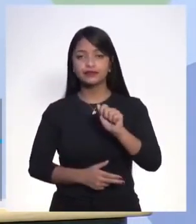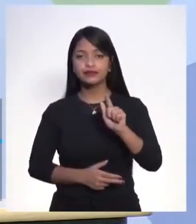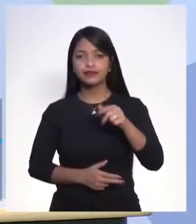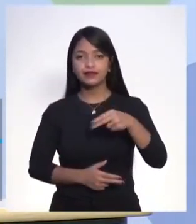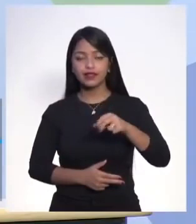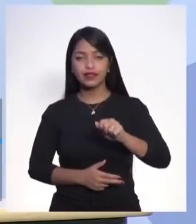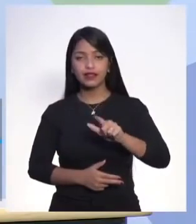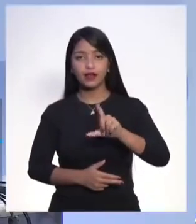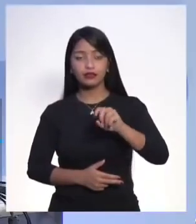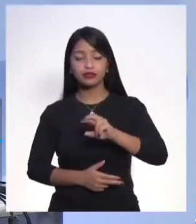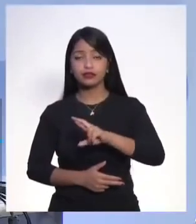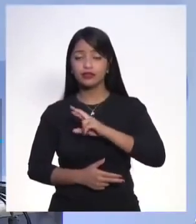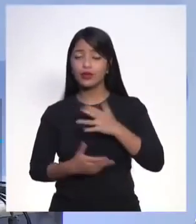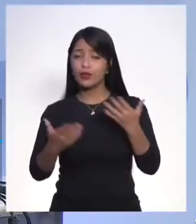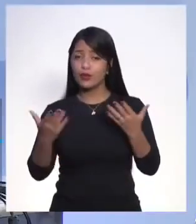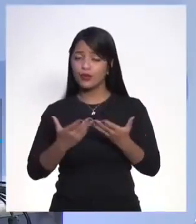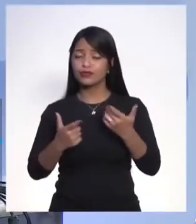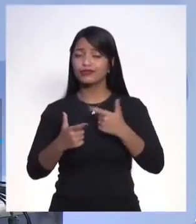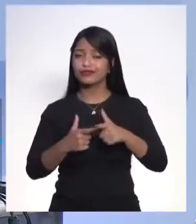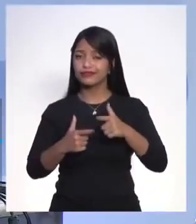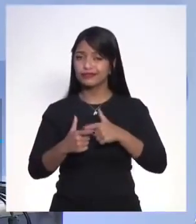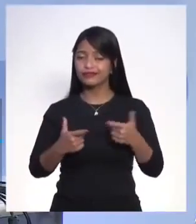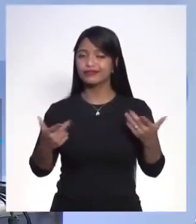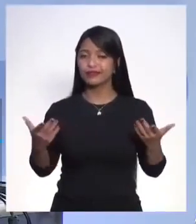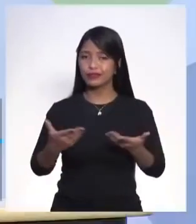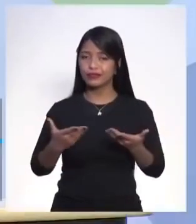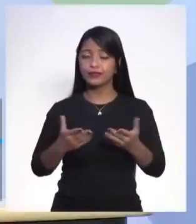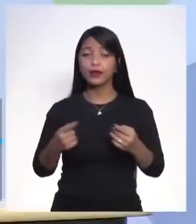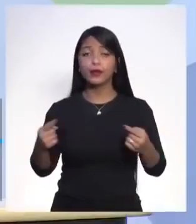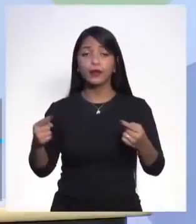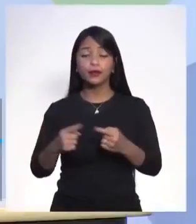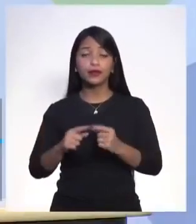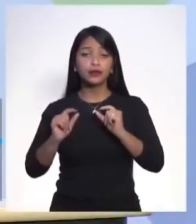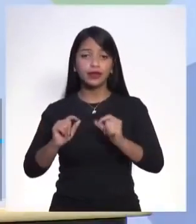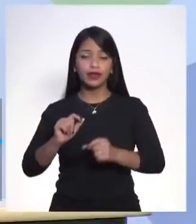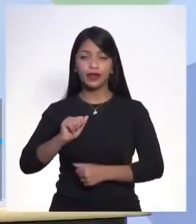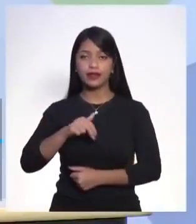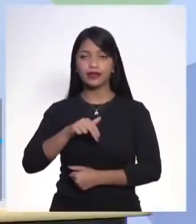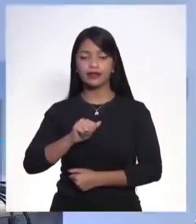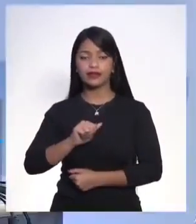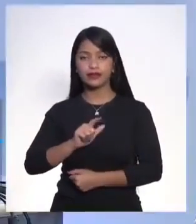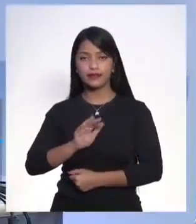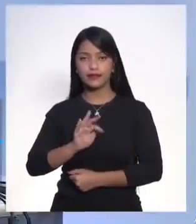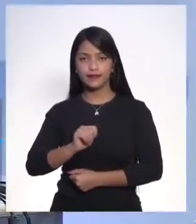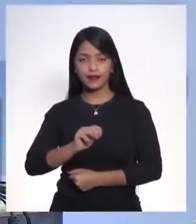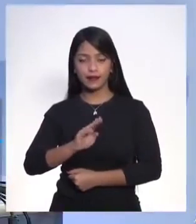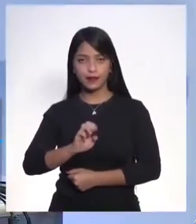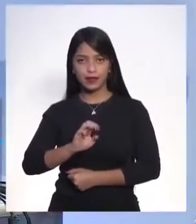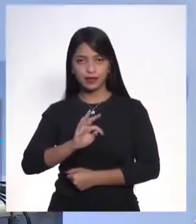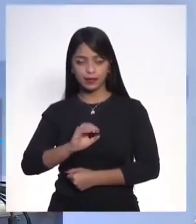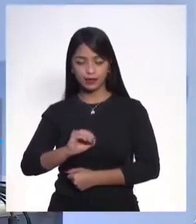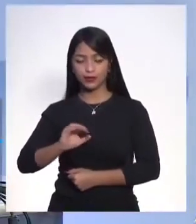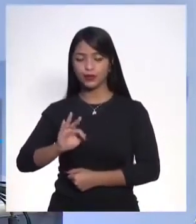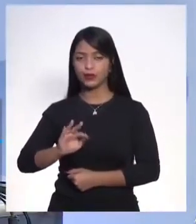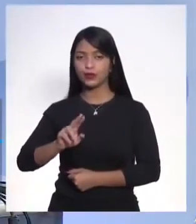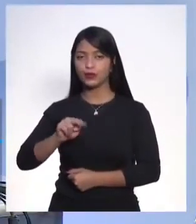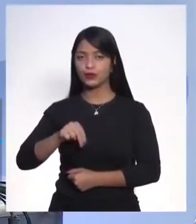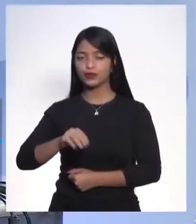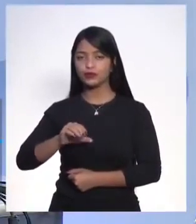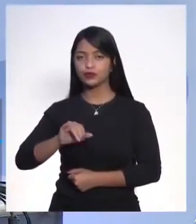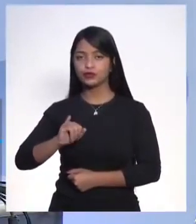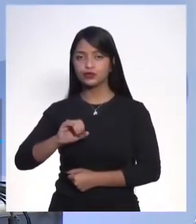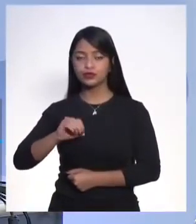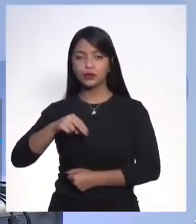né? Que é o problema de hoje. Que seria o analfabeto funcional, então, certo? Exatamente. E é bem importante a gente falar